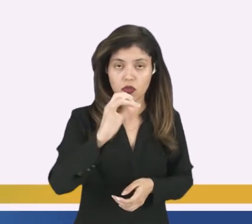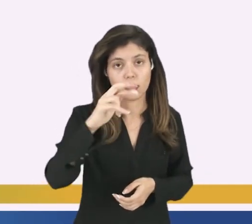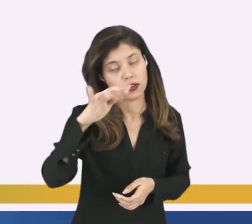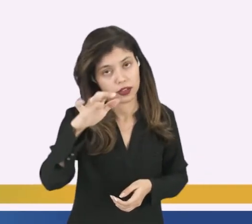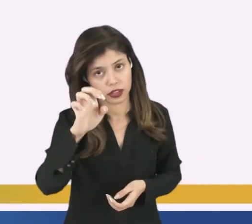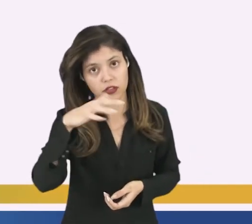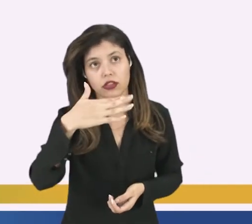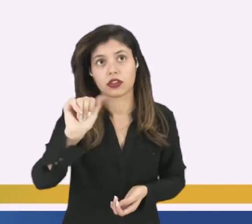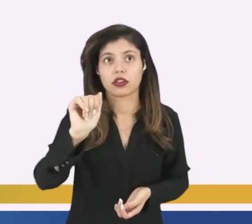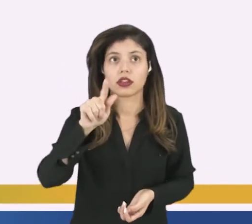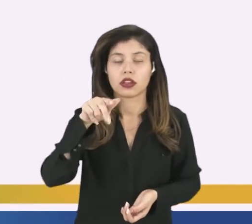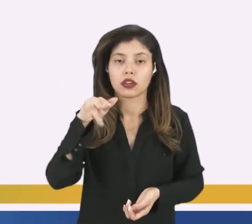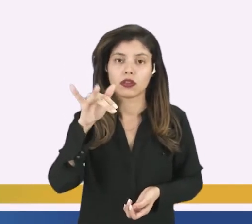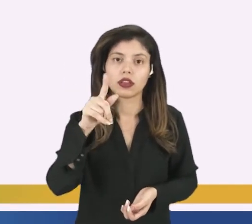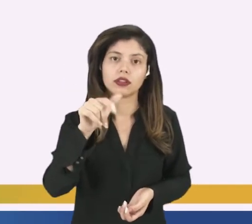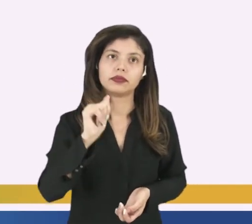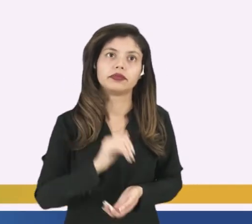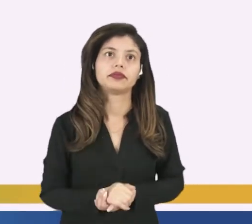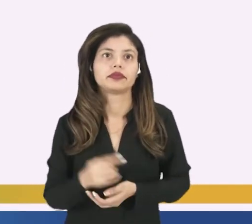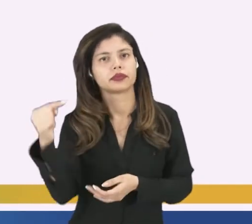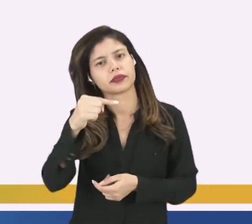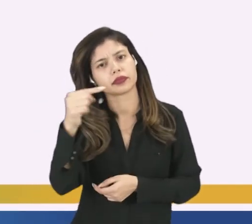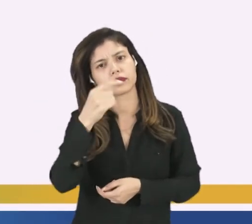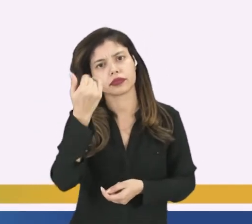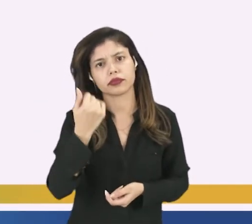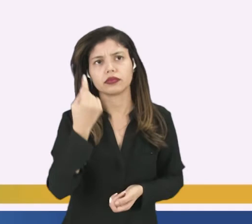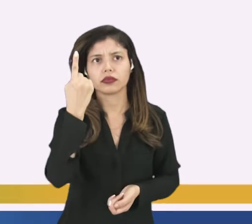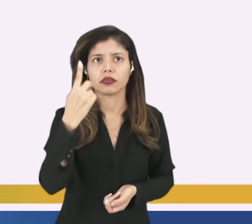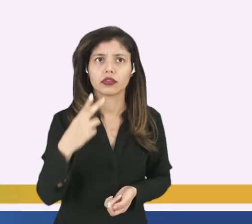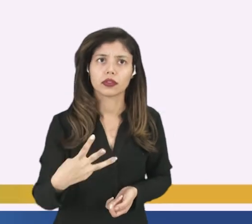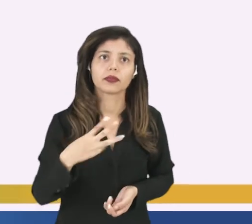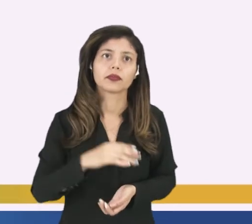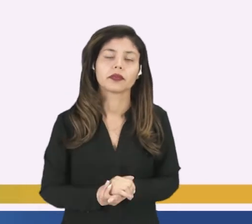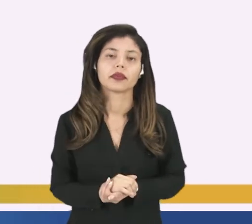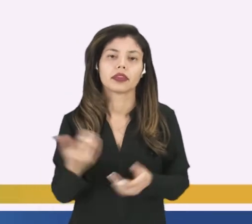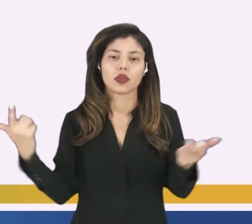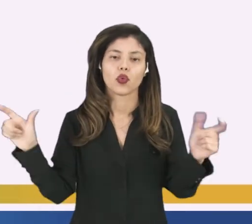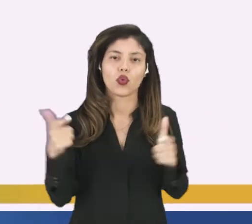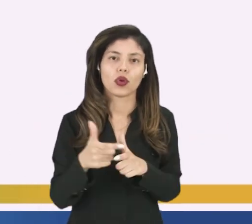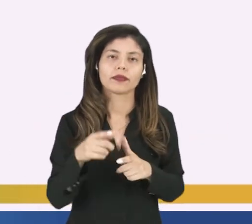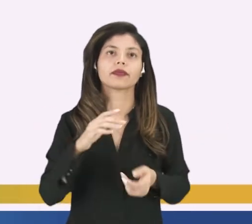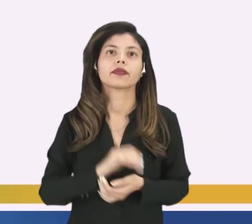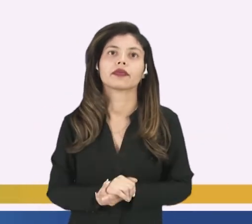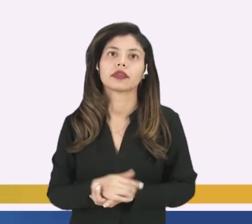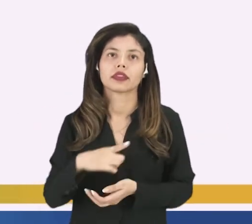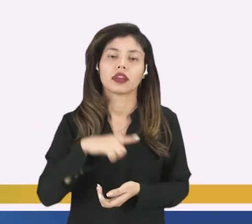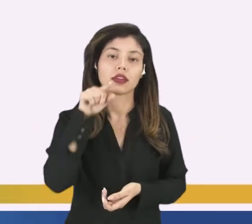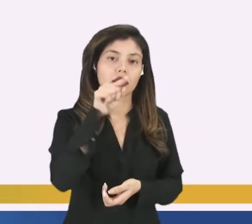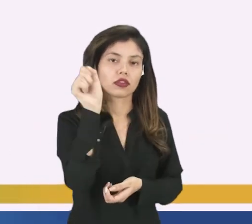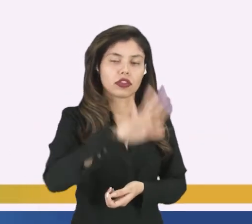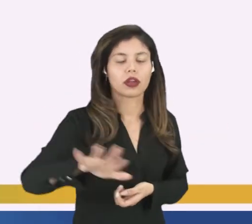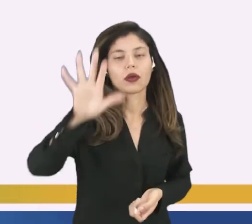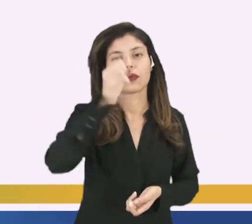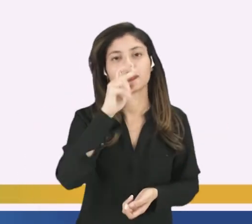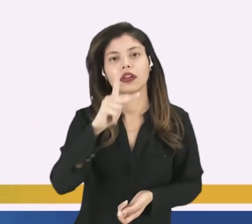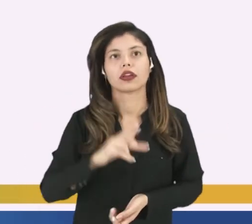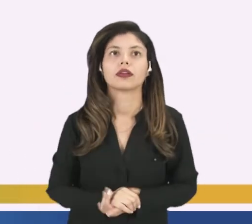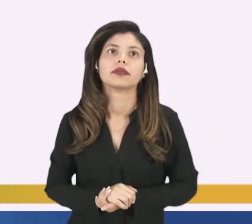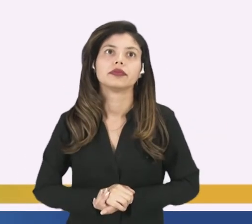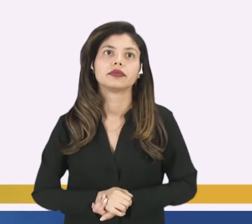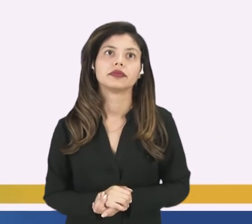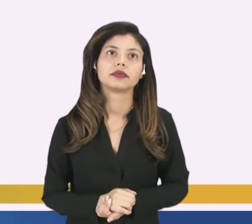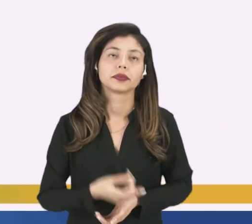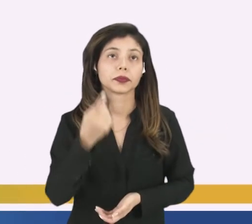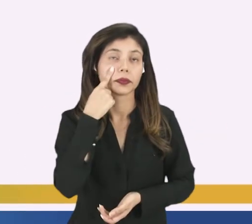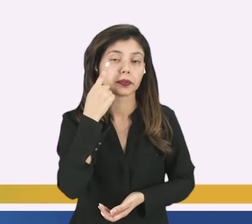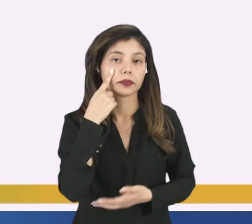x é justamente o coeficiente angular. No caso aqui é menos 1/3. E essa aqui é a equação reduzida dessa equação geral,